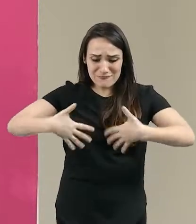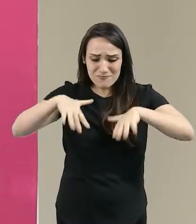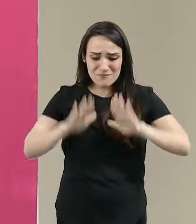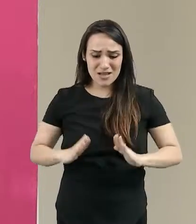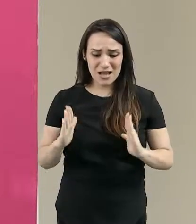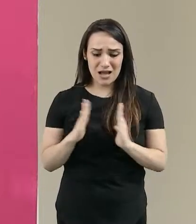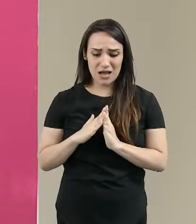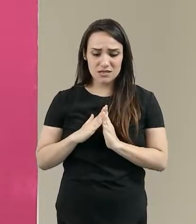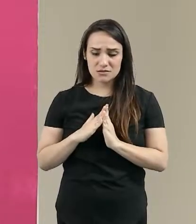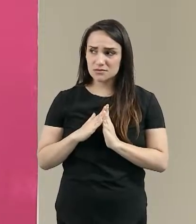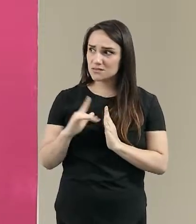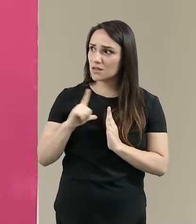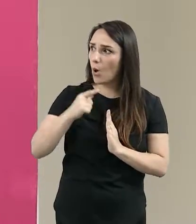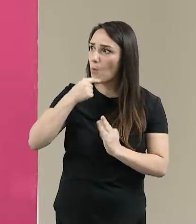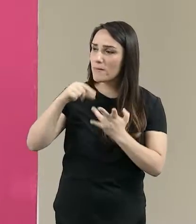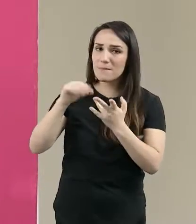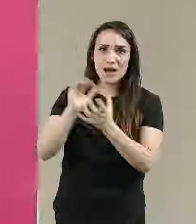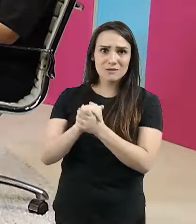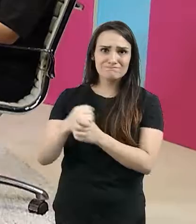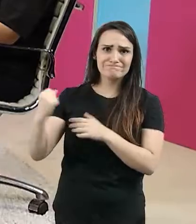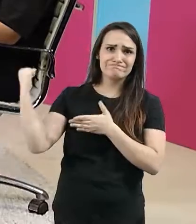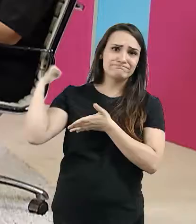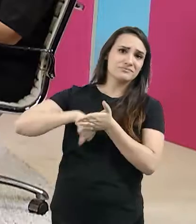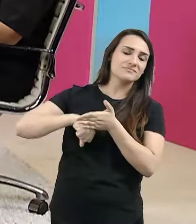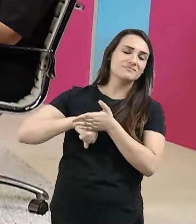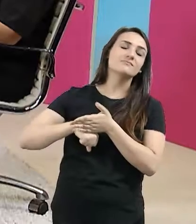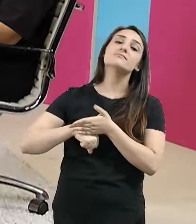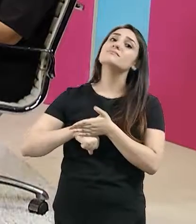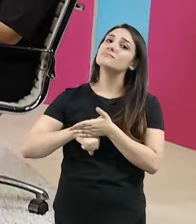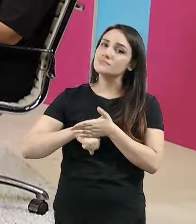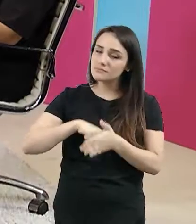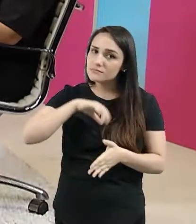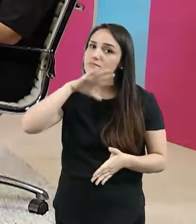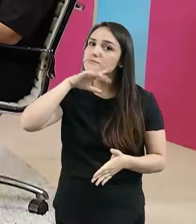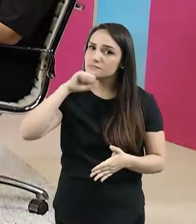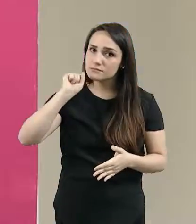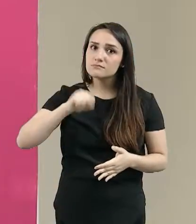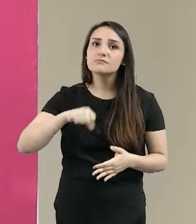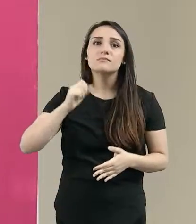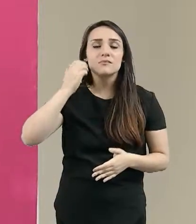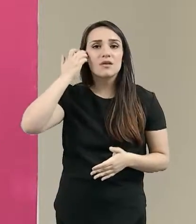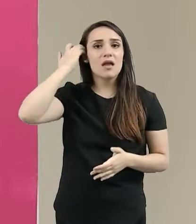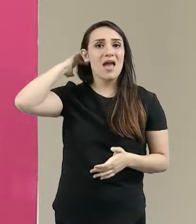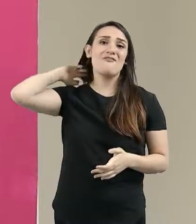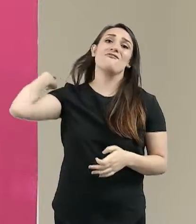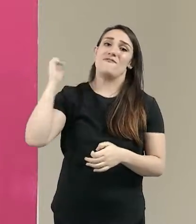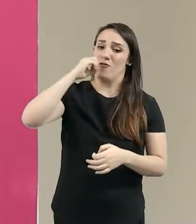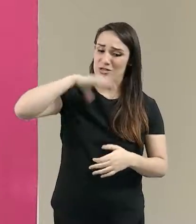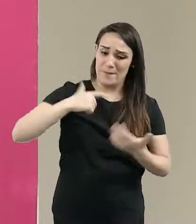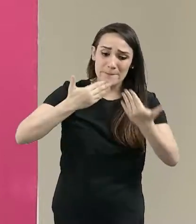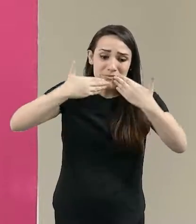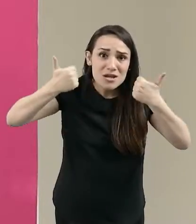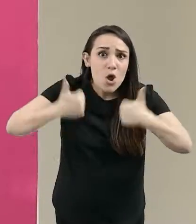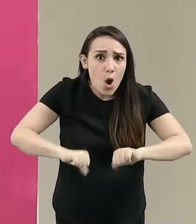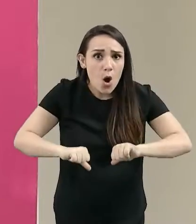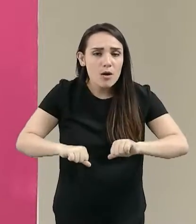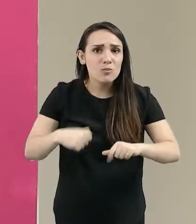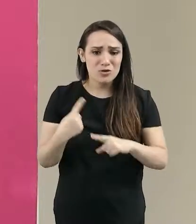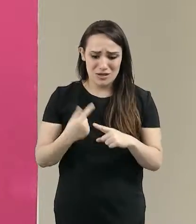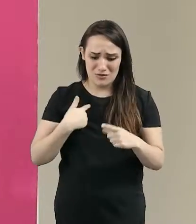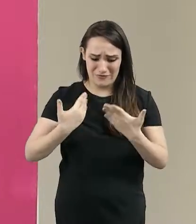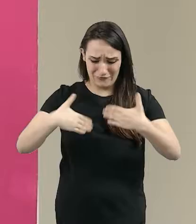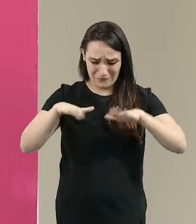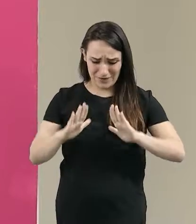agressor pode ser muito cruel, pode ser muito violento ficar em casa,